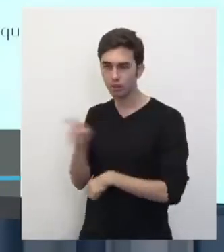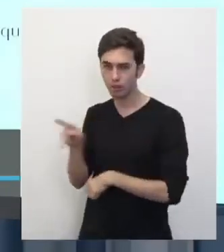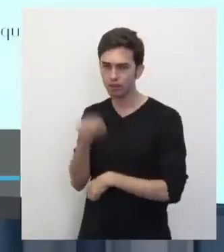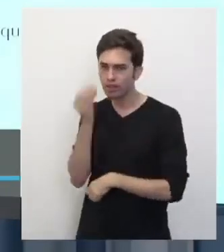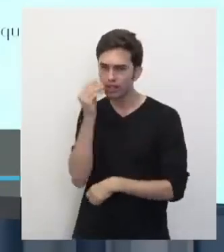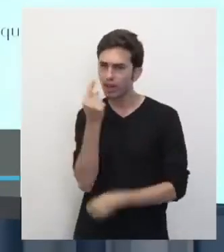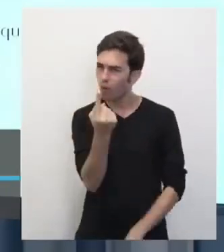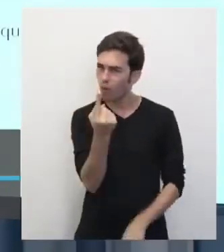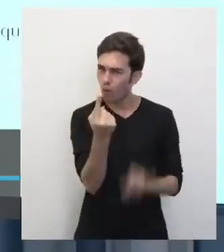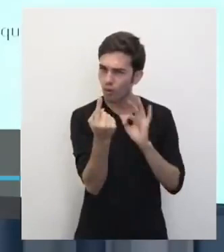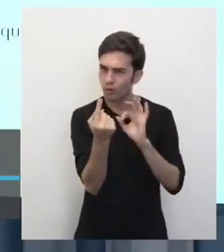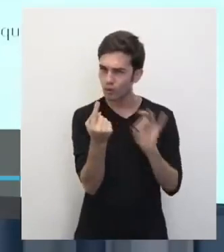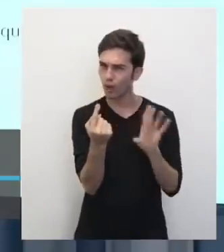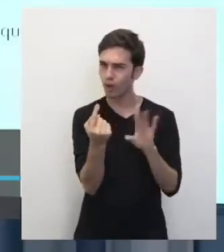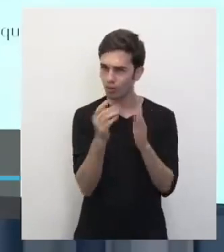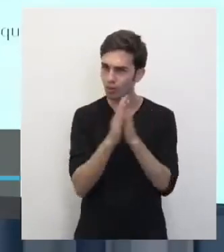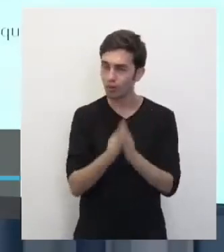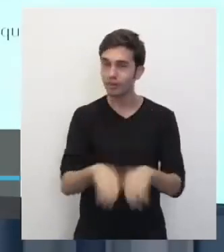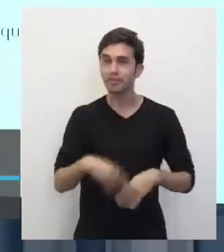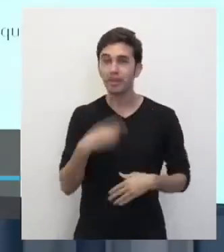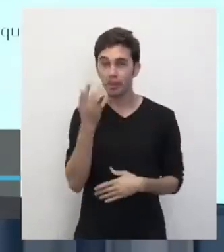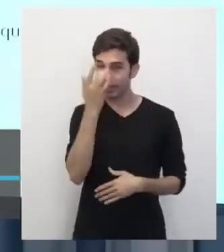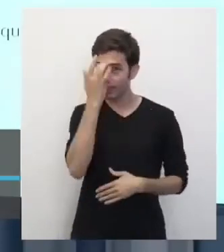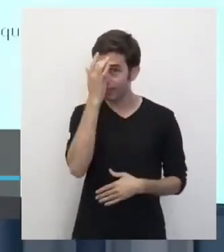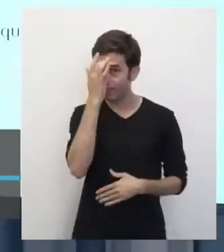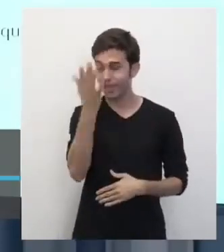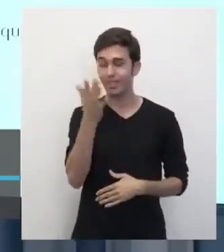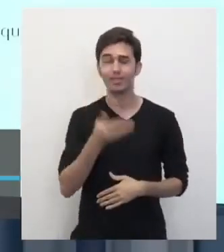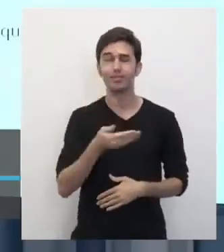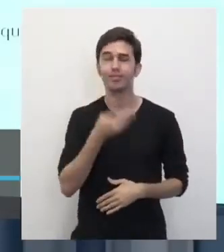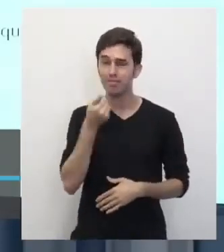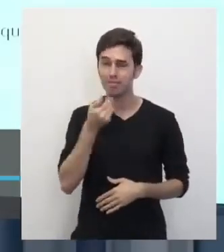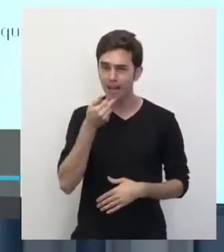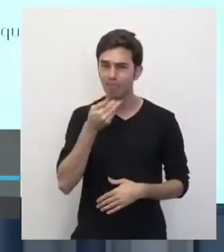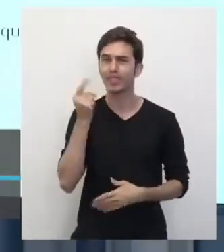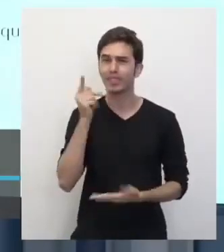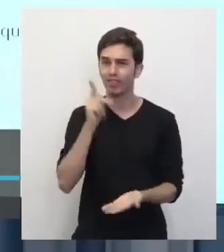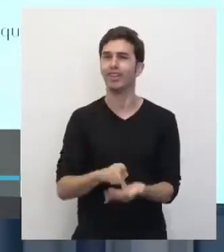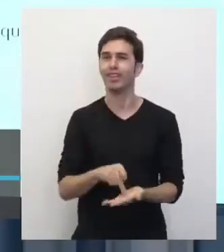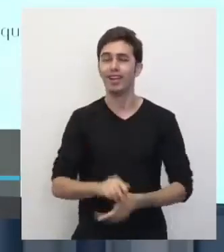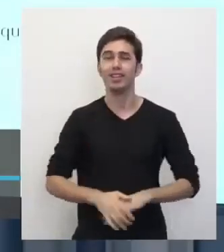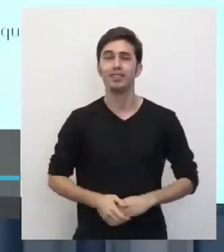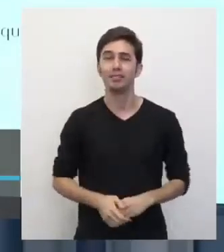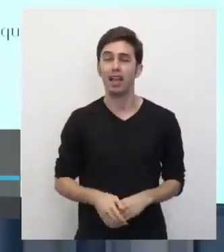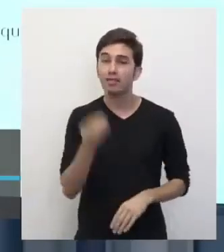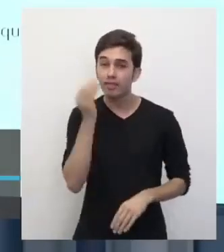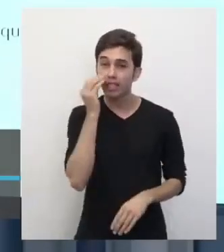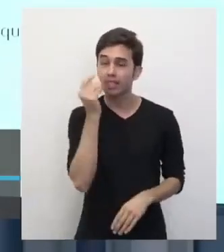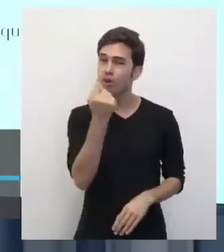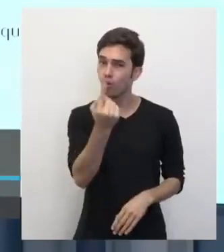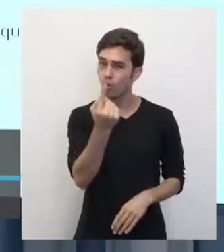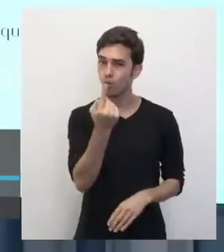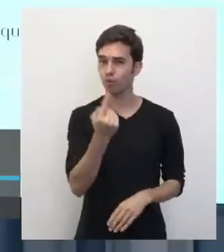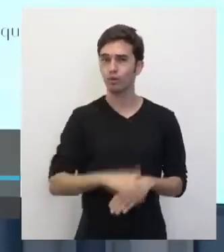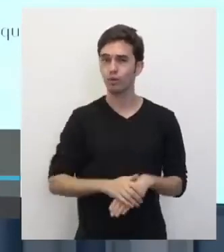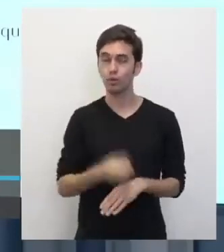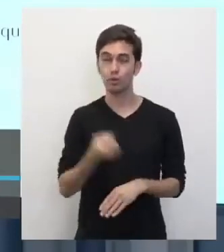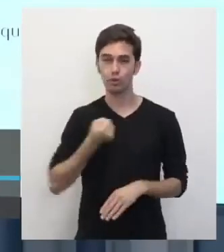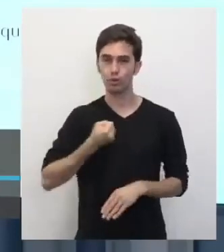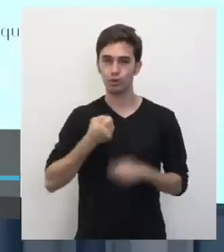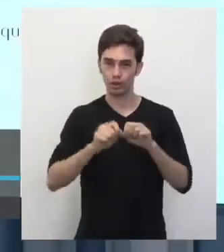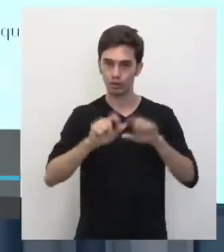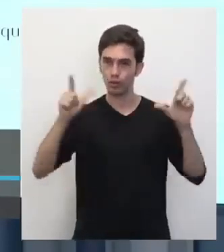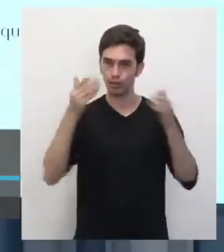uma. Uma é muito fácil, mas muito fácil mesmo. E aí tentem fazer pelo menos um, no caso aí dos números que eu vou